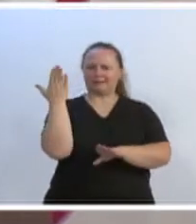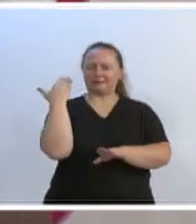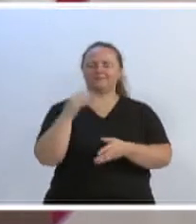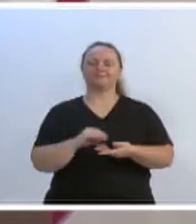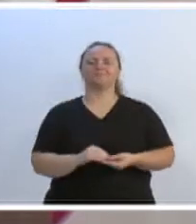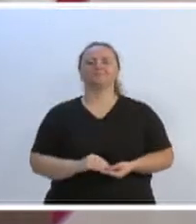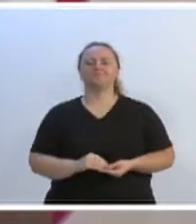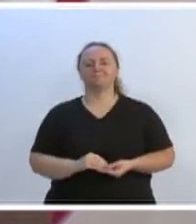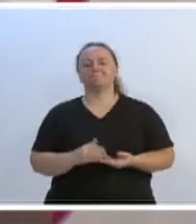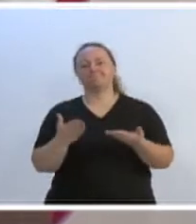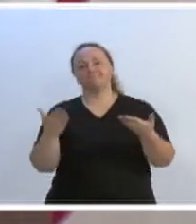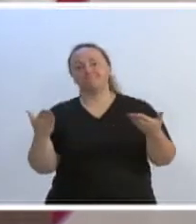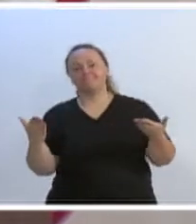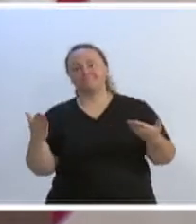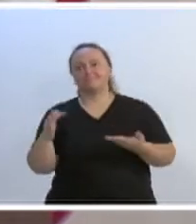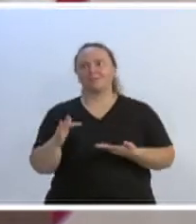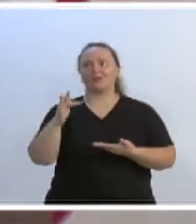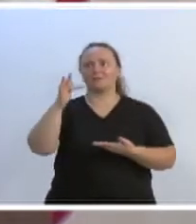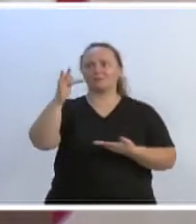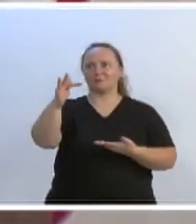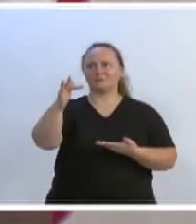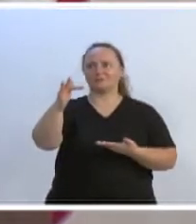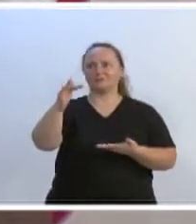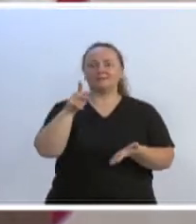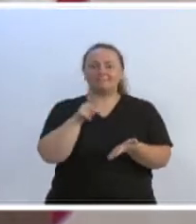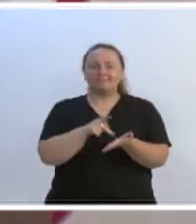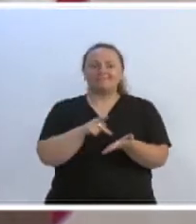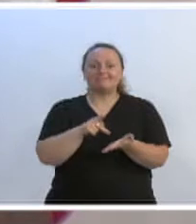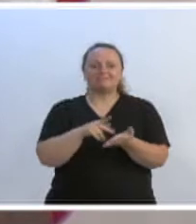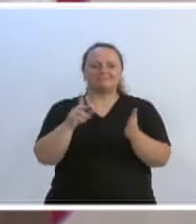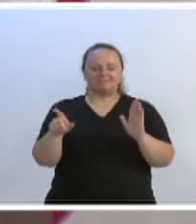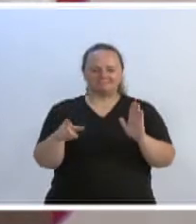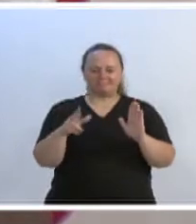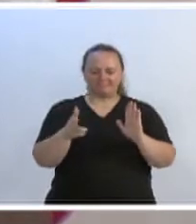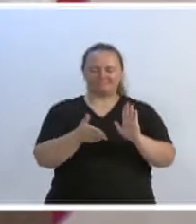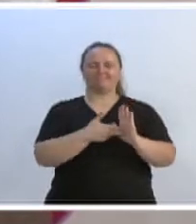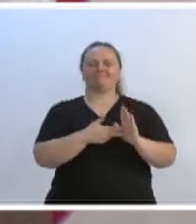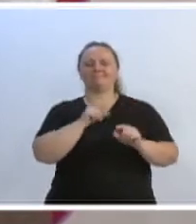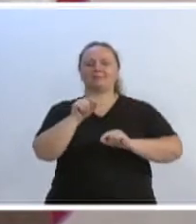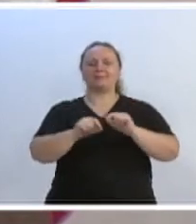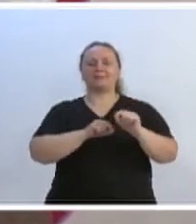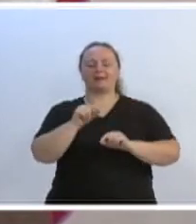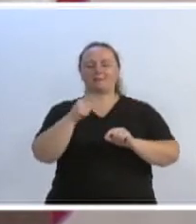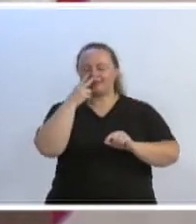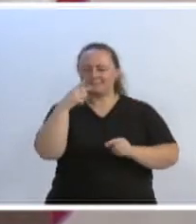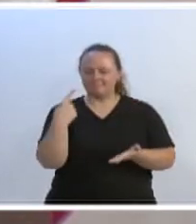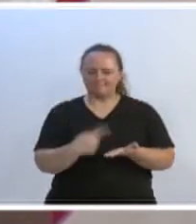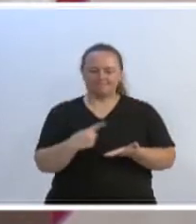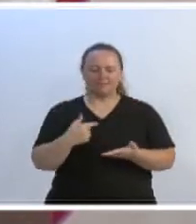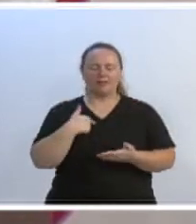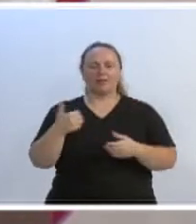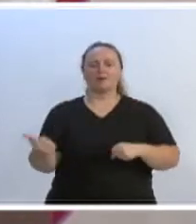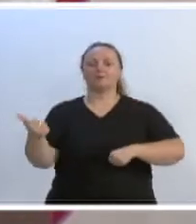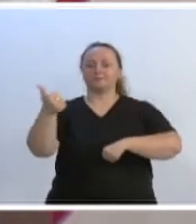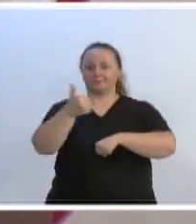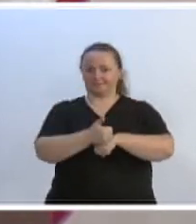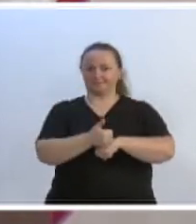Boa noite a todos que testemunham esse que é um momento histórico revestido de muita